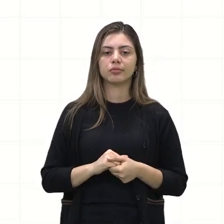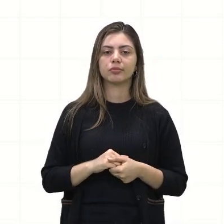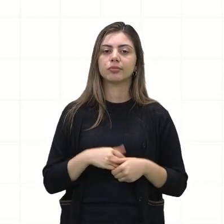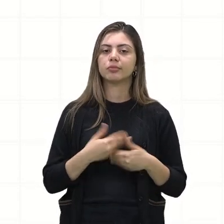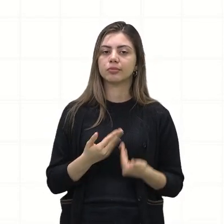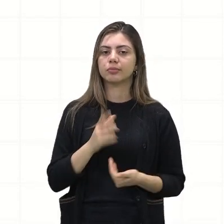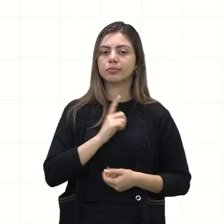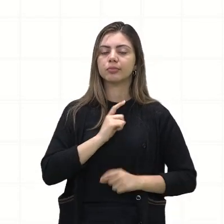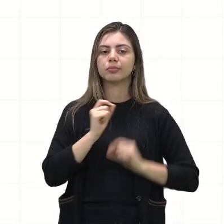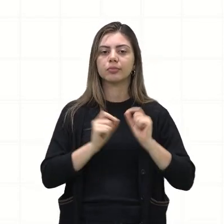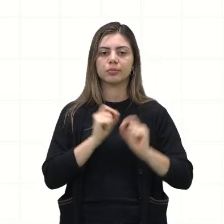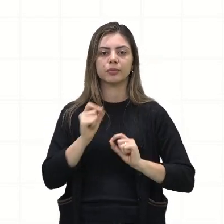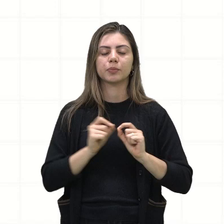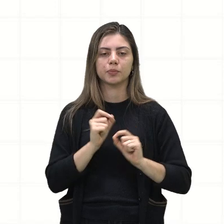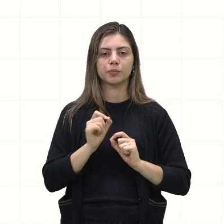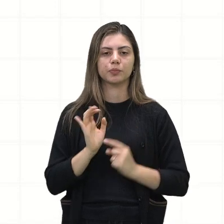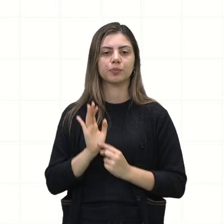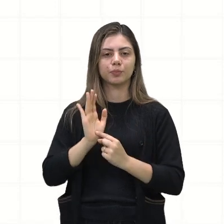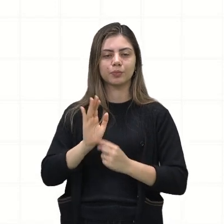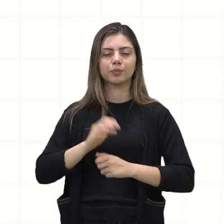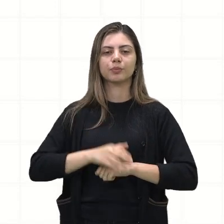aqui, ó.